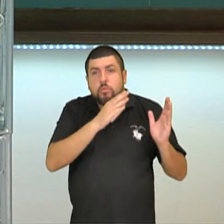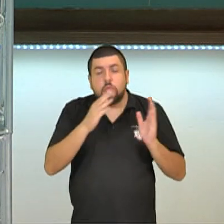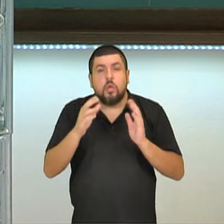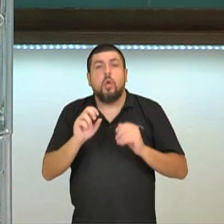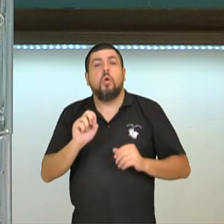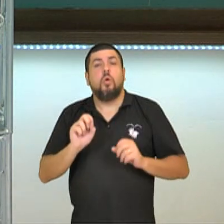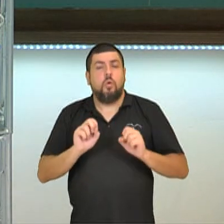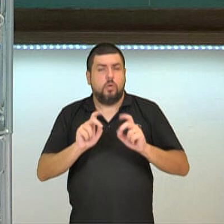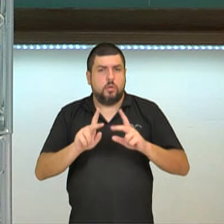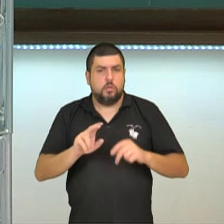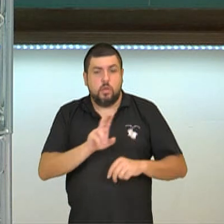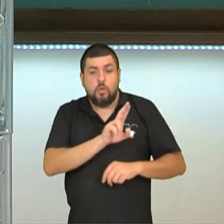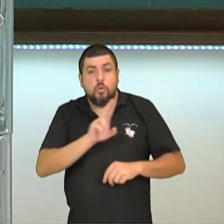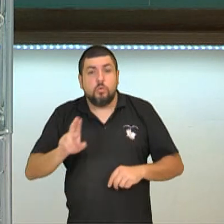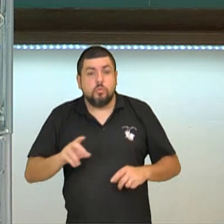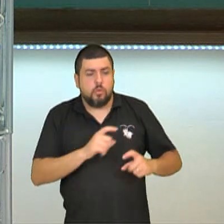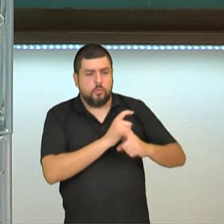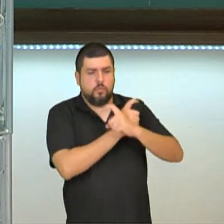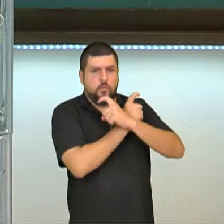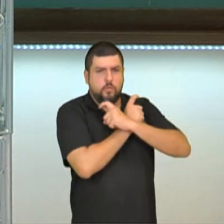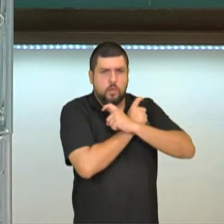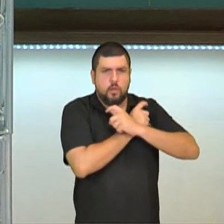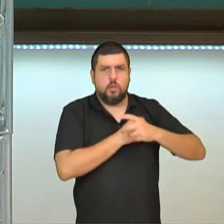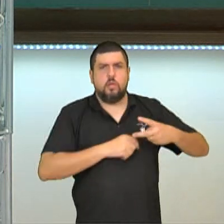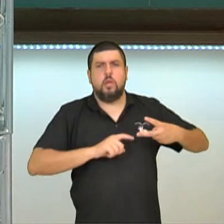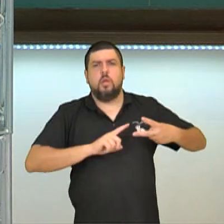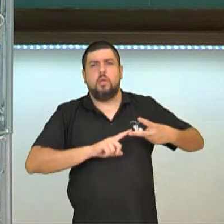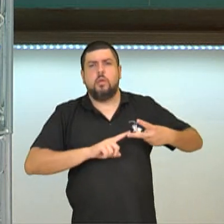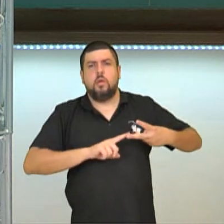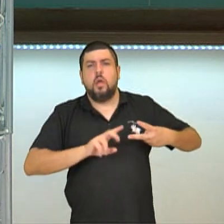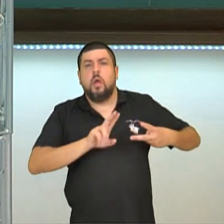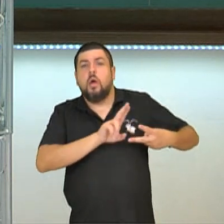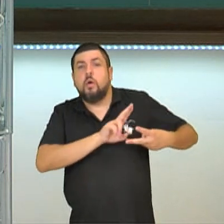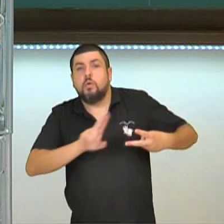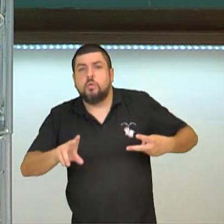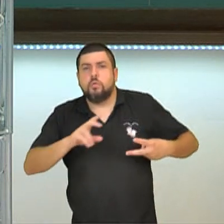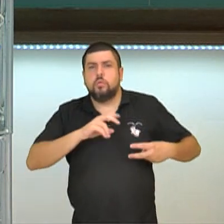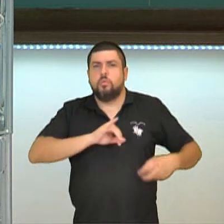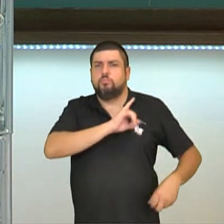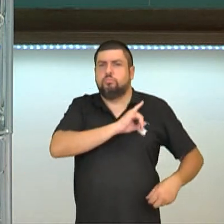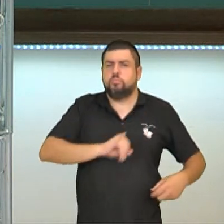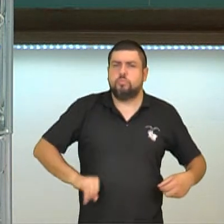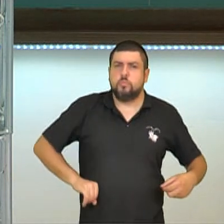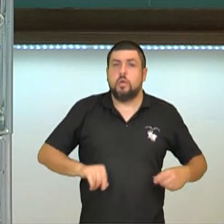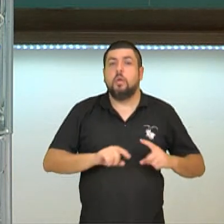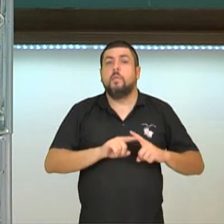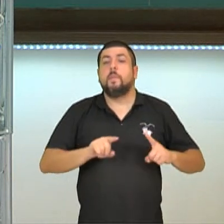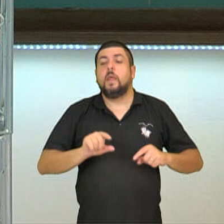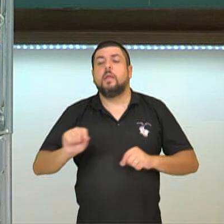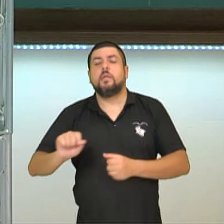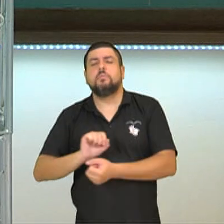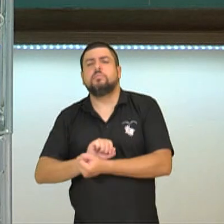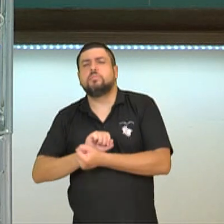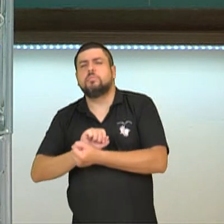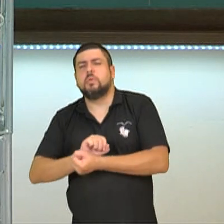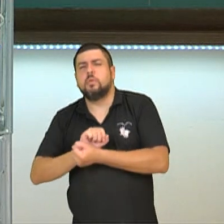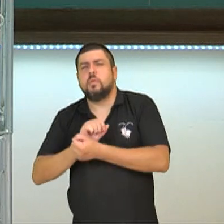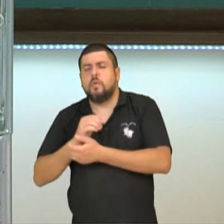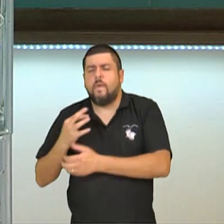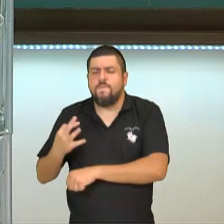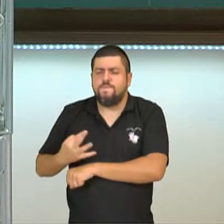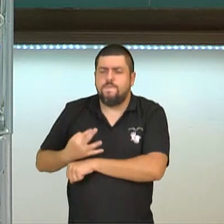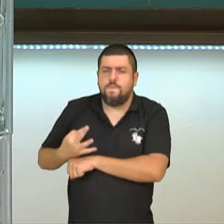imperador, aparece o nome do faraó ali na pirâmide. Não apareceu o nome do escravizado que puxou aquela pedra.